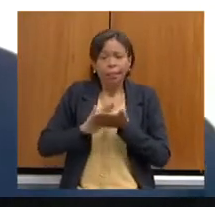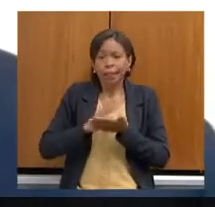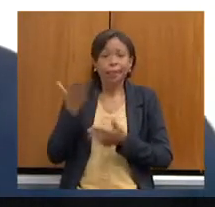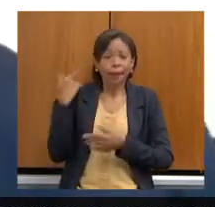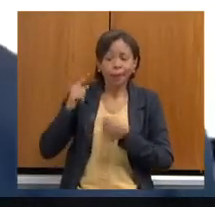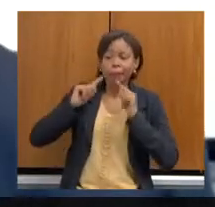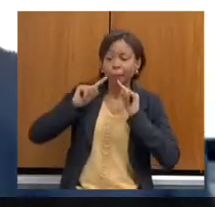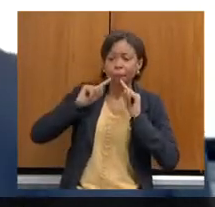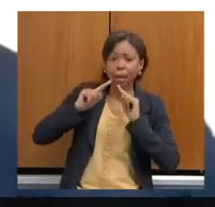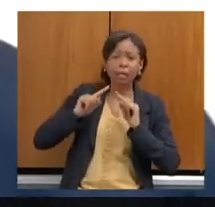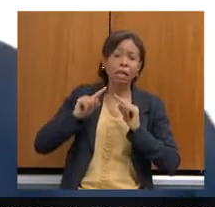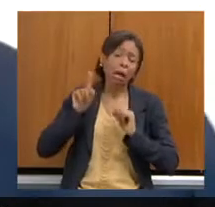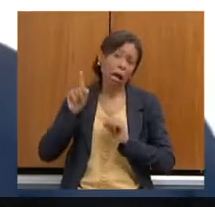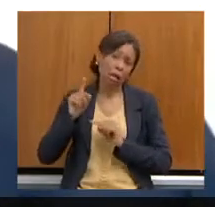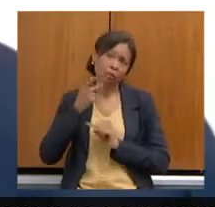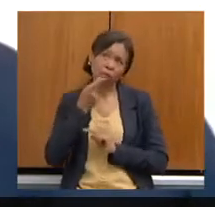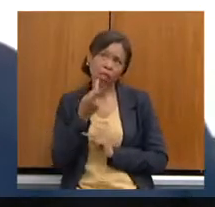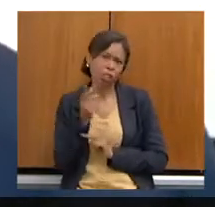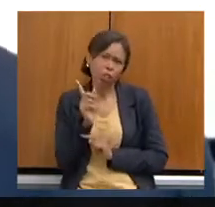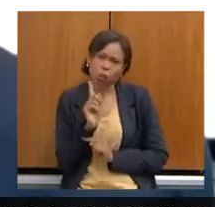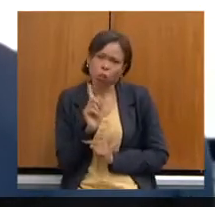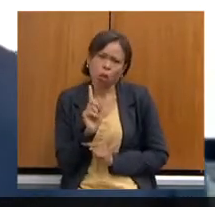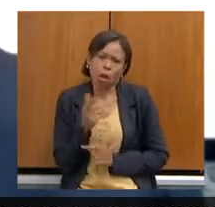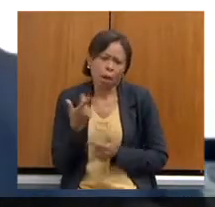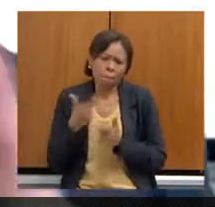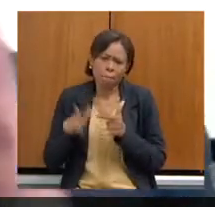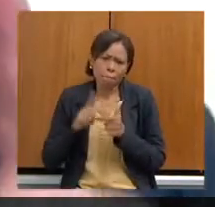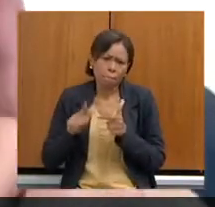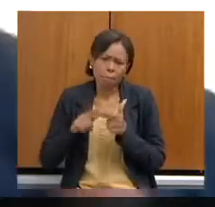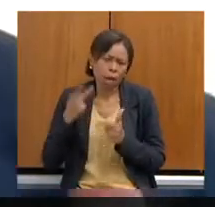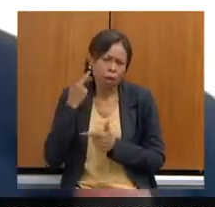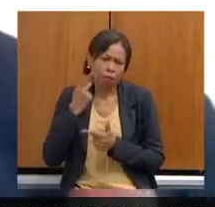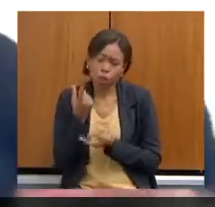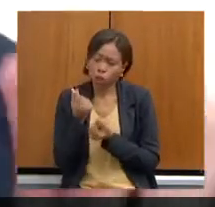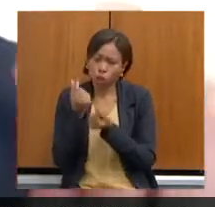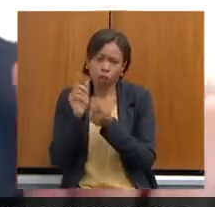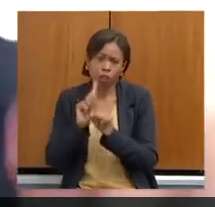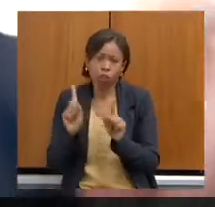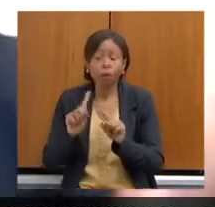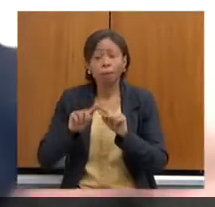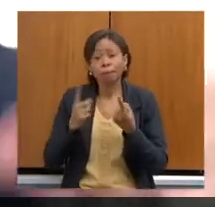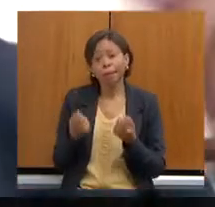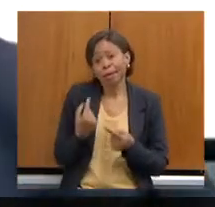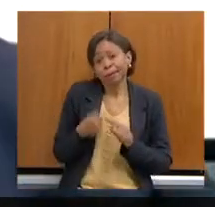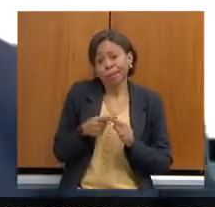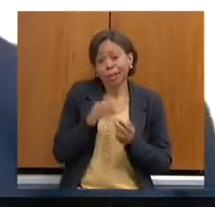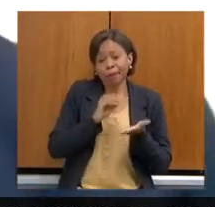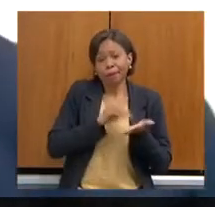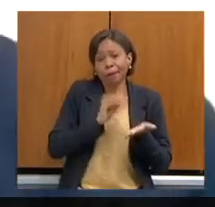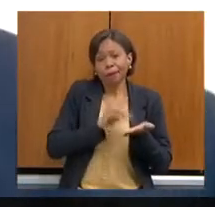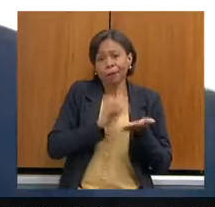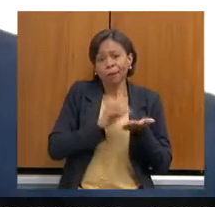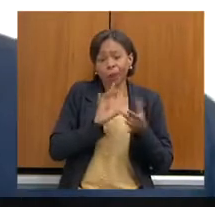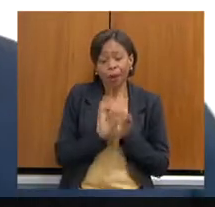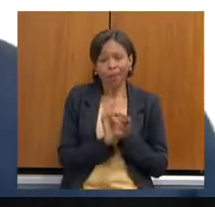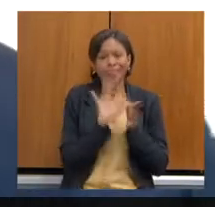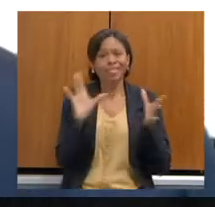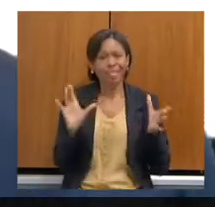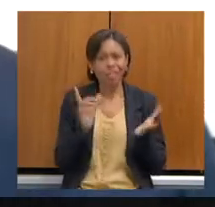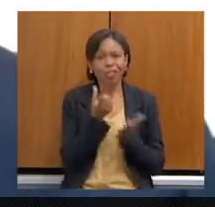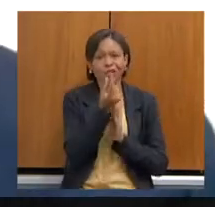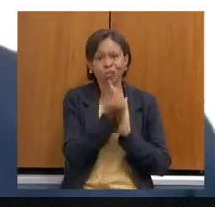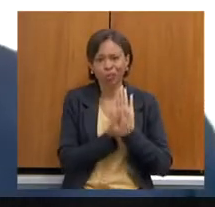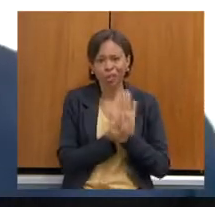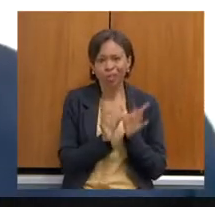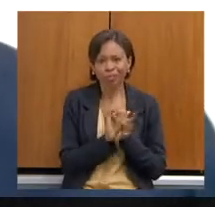trabalhava era que não era problema apresentado veja bem era o problema de um peso não era o problema se massivo era que ainda não tinha autorização orçamentária esse